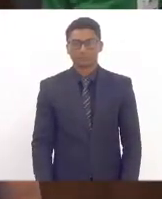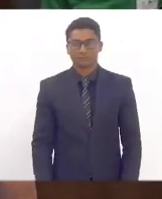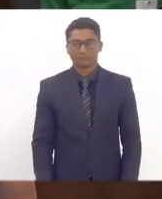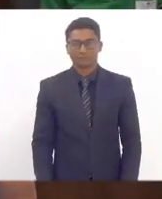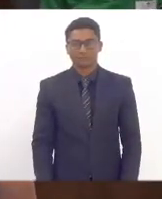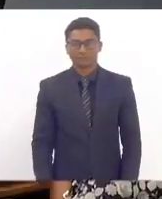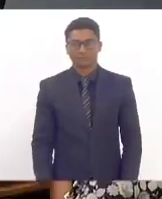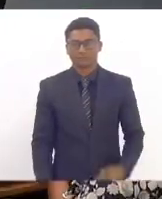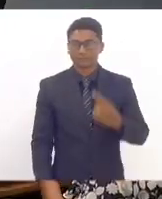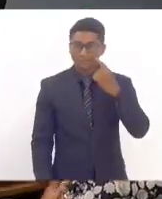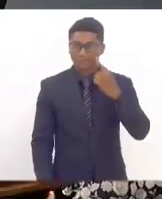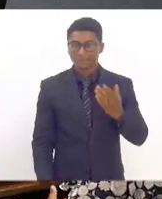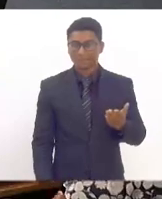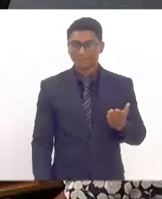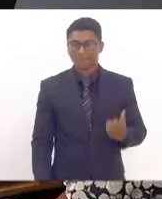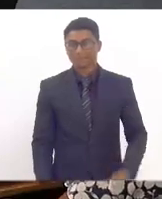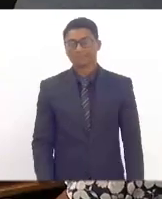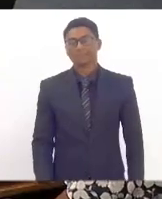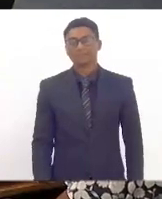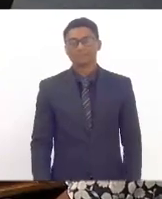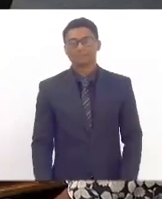Olha a Bianca aí